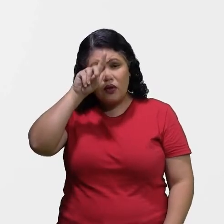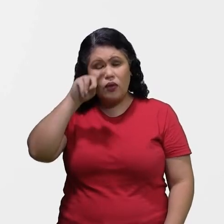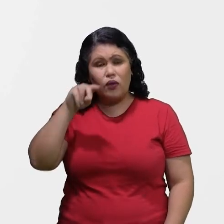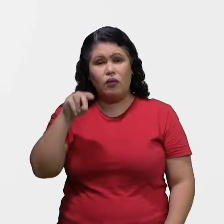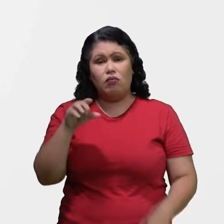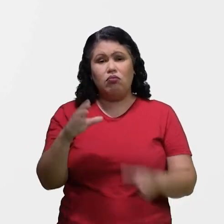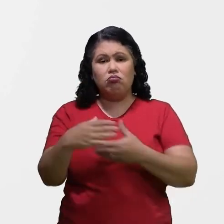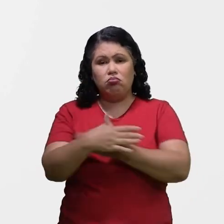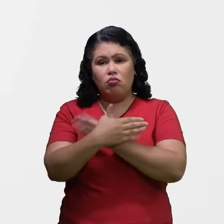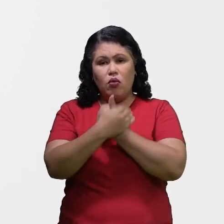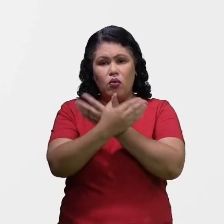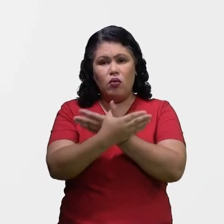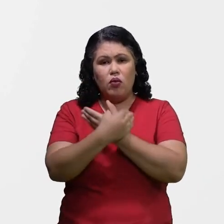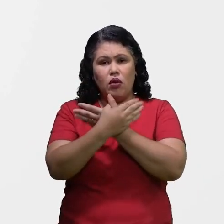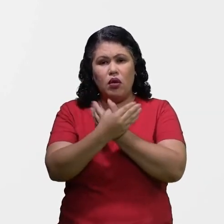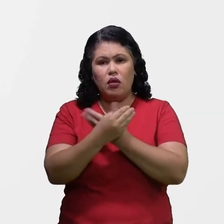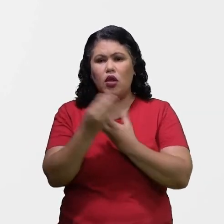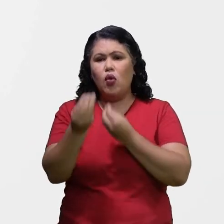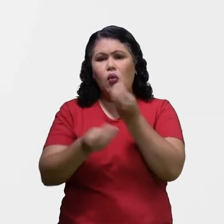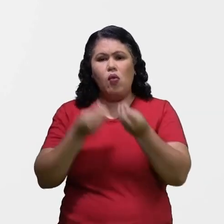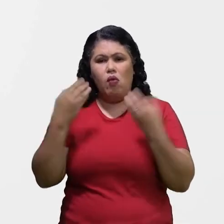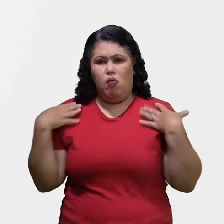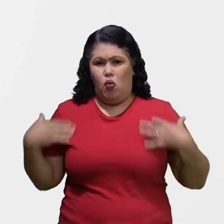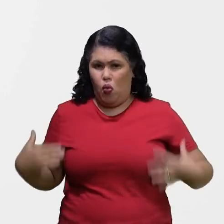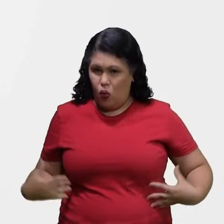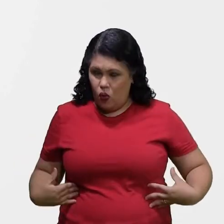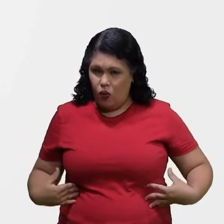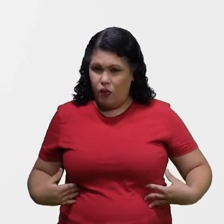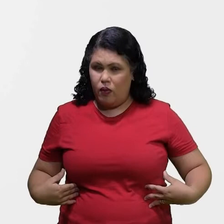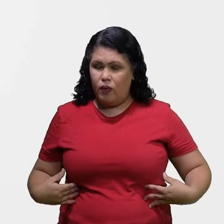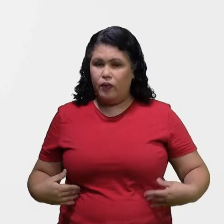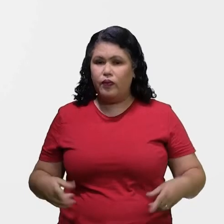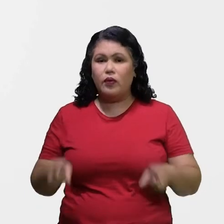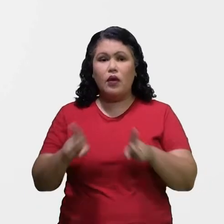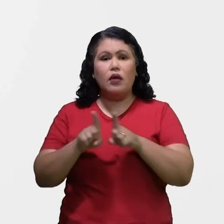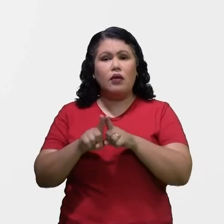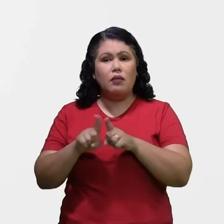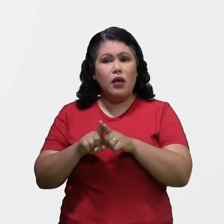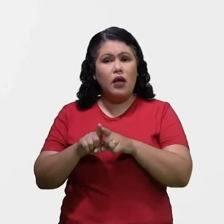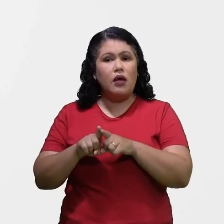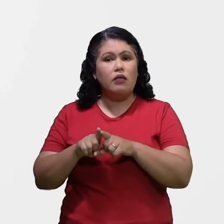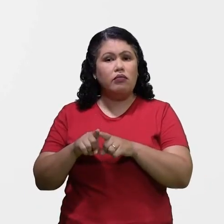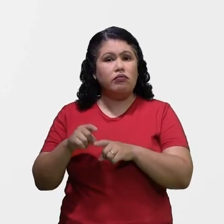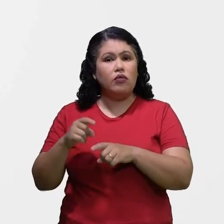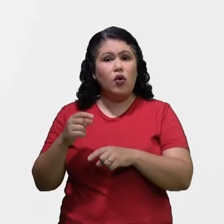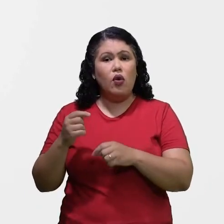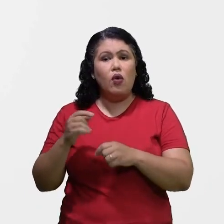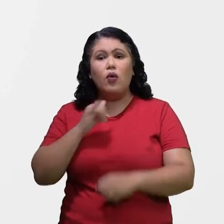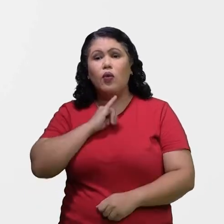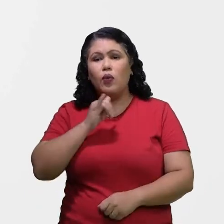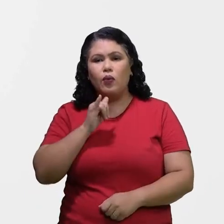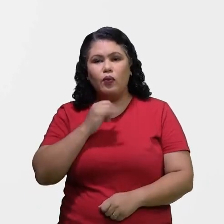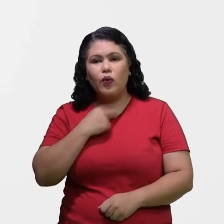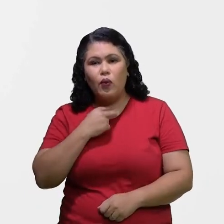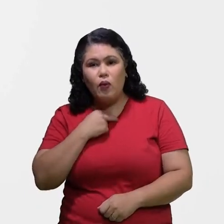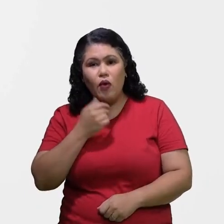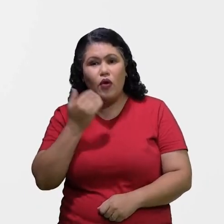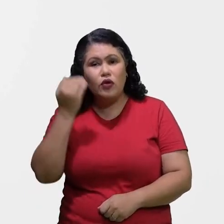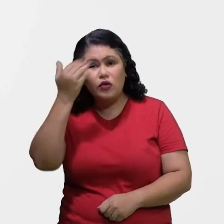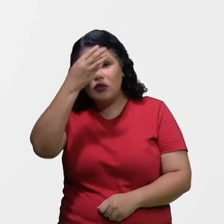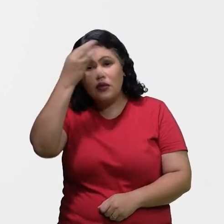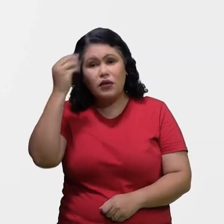borboletinha, ela é revestida de quê? Né? Qual é o revestimento dela? Já que ela é um invertebrado, ela é muito frágil, né? Ela tem o